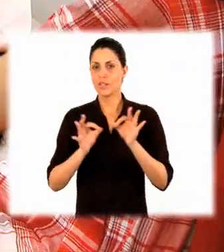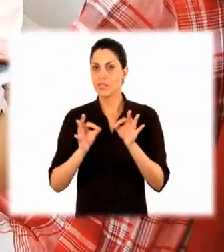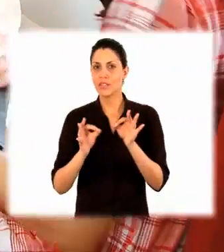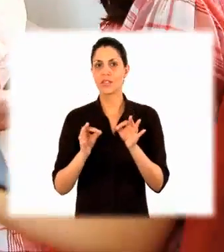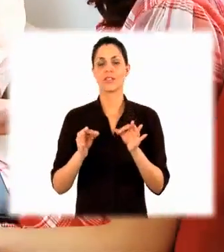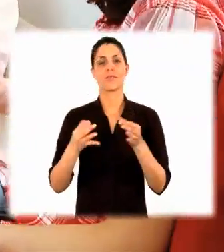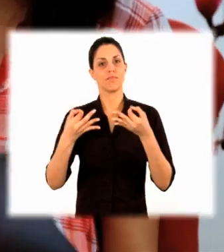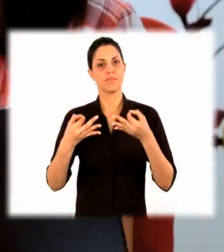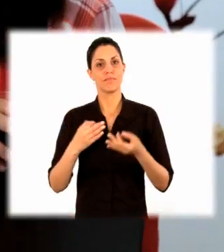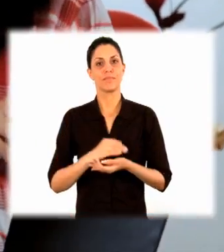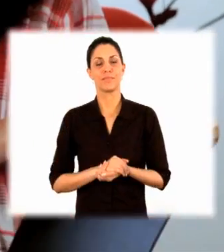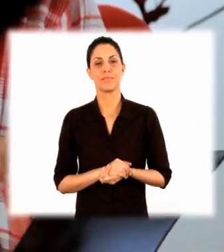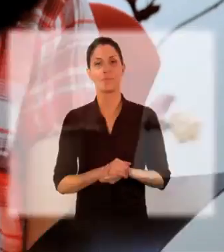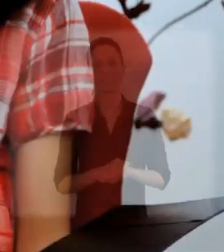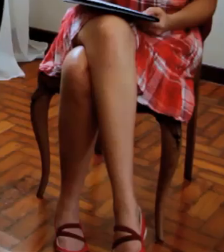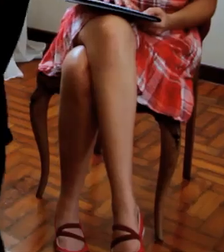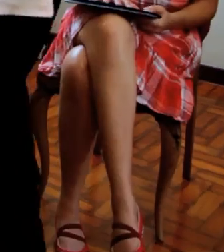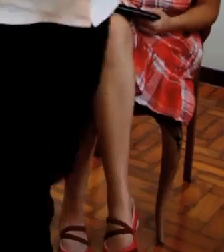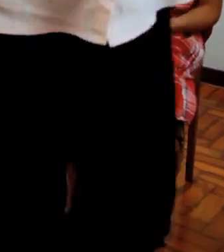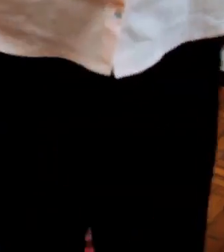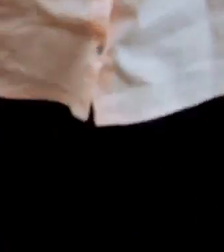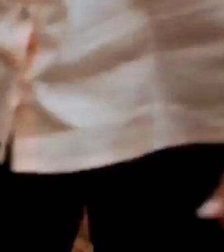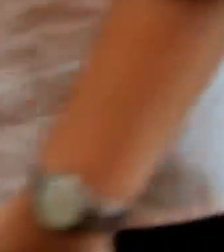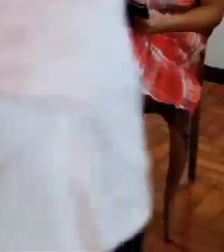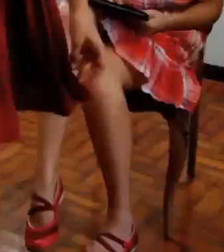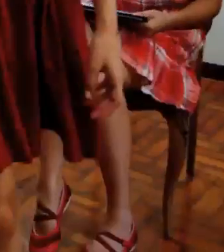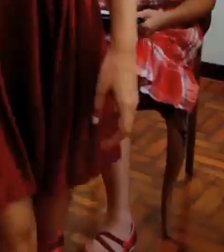pastinha tudo organizado. Tudo organizado.